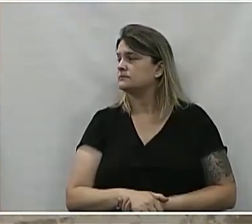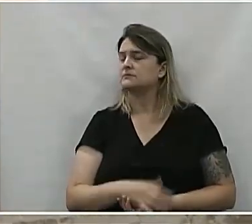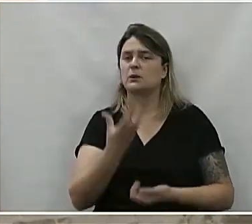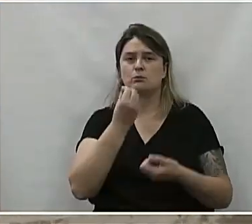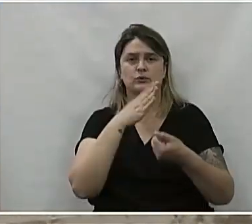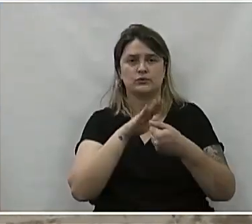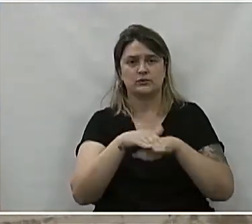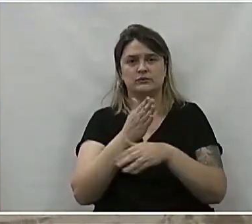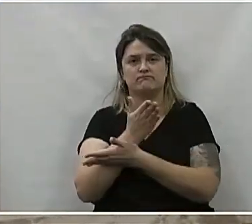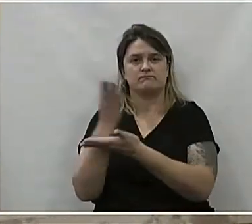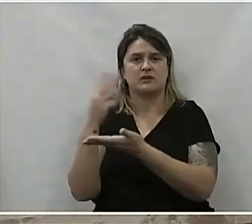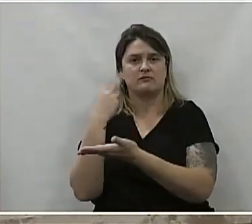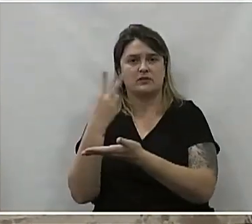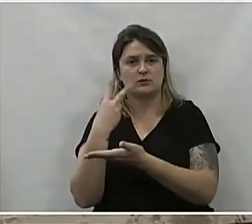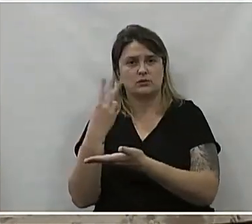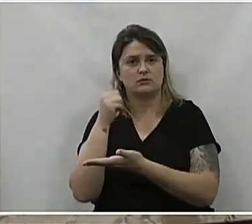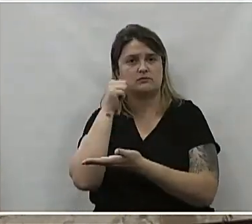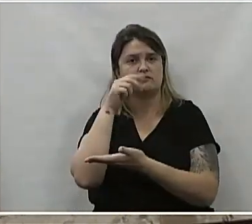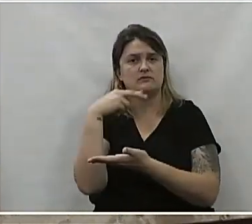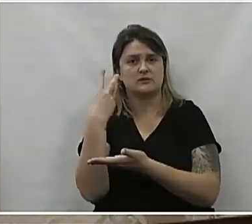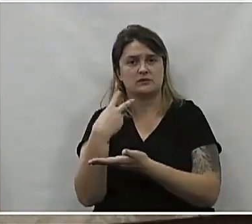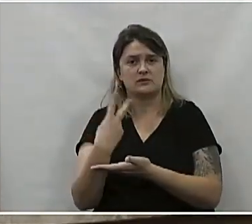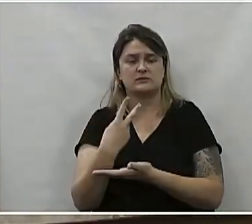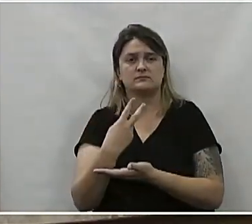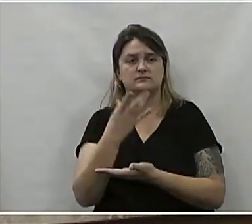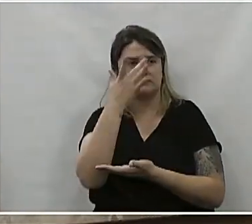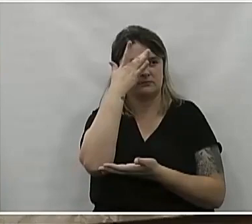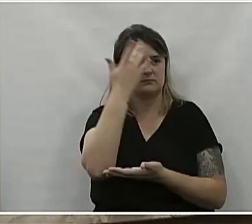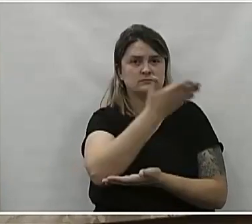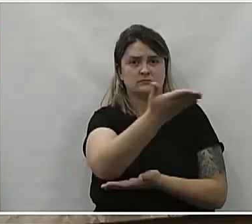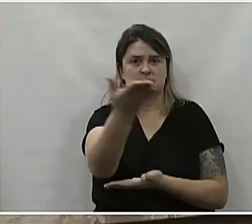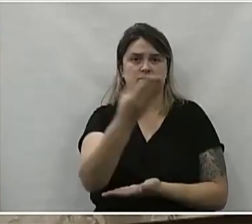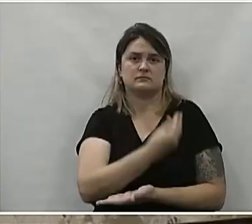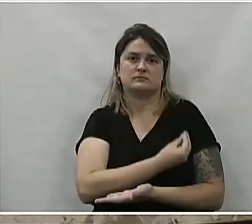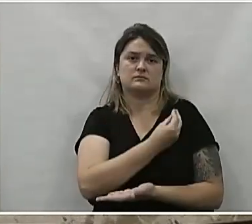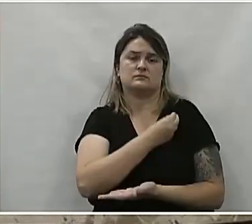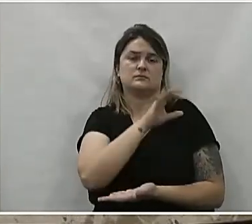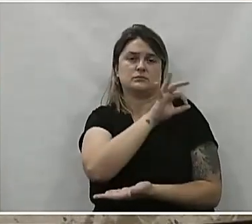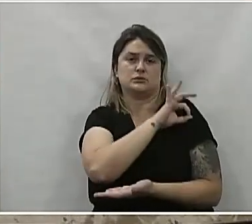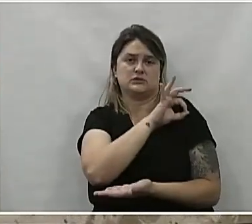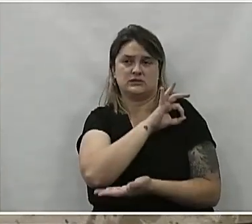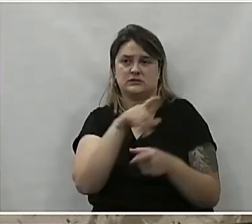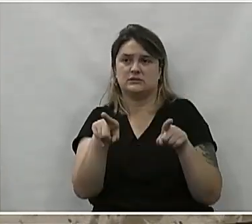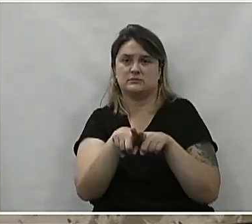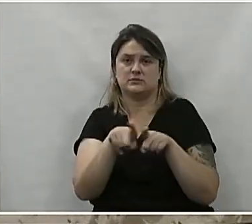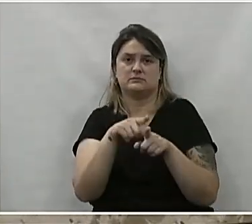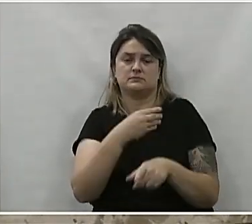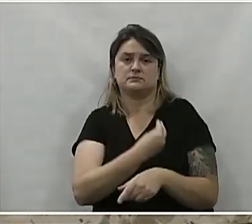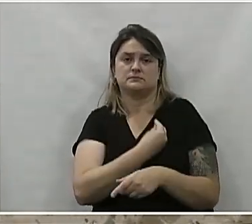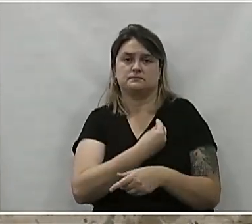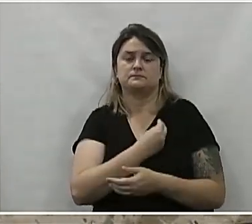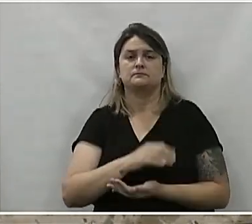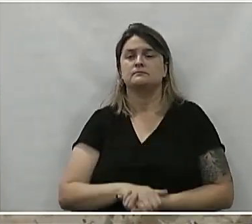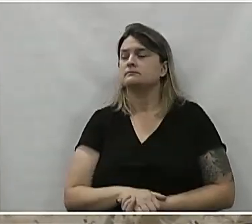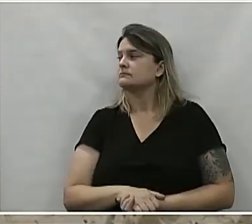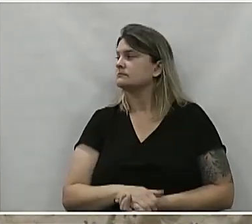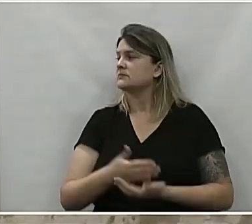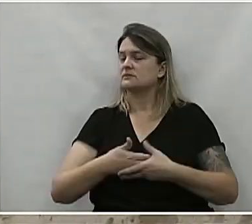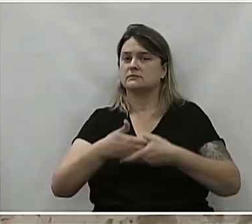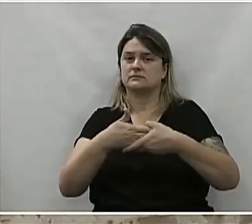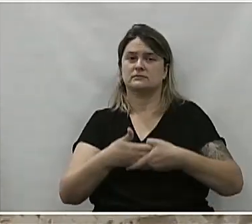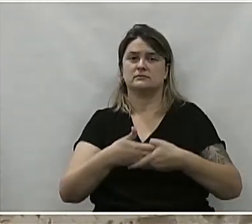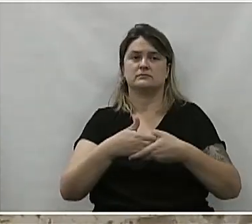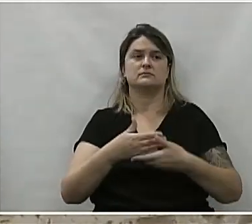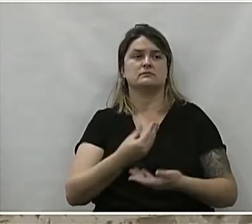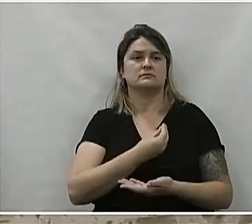Boa noite Colegas vereadores Vereadora Público presente A polícia aí Que está presente hoje também Quero agradecer A